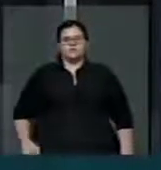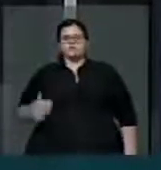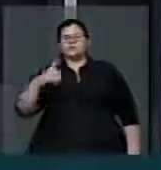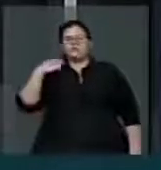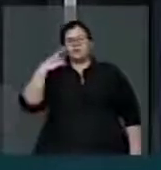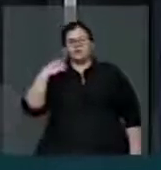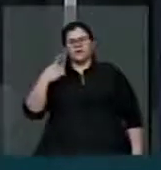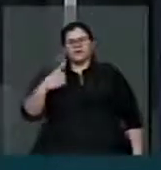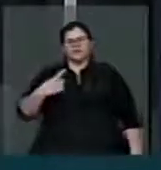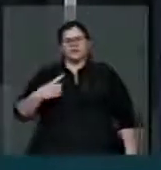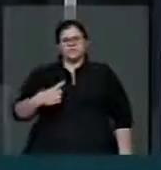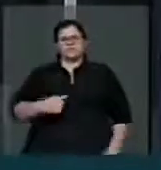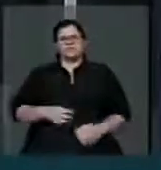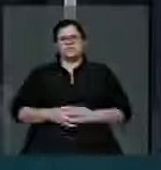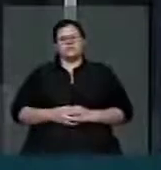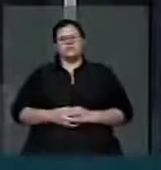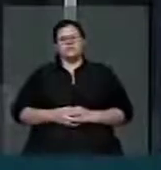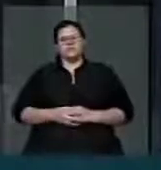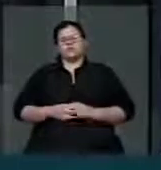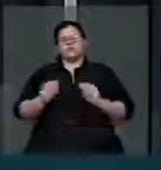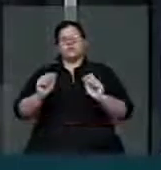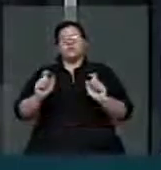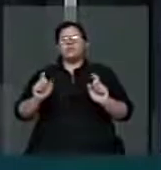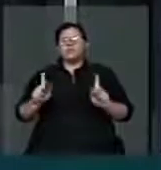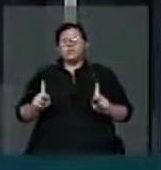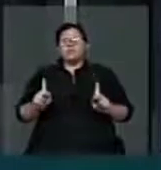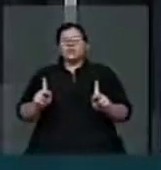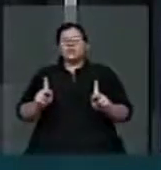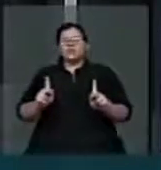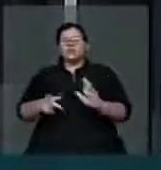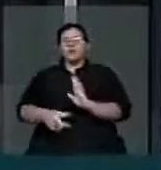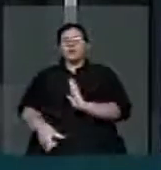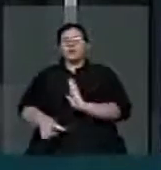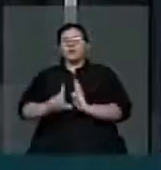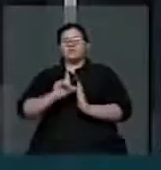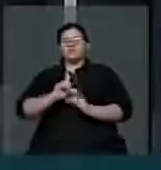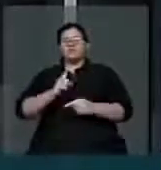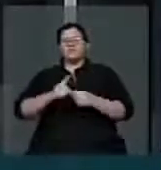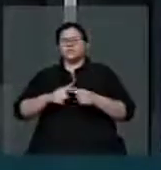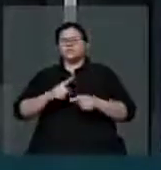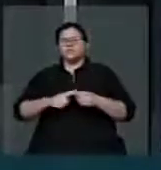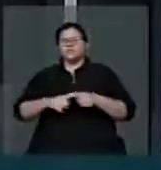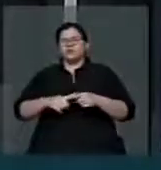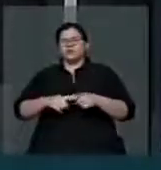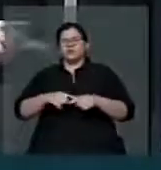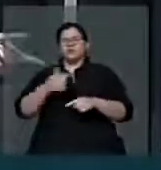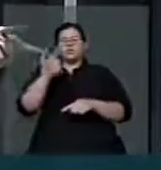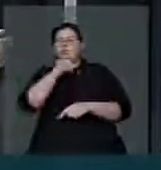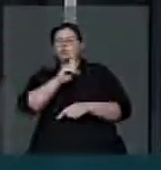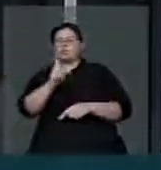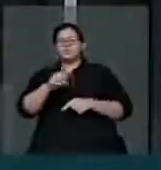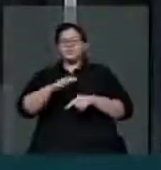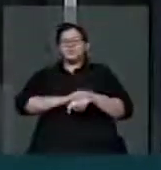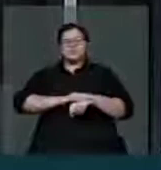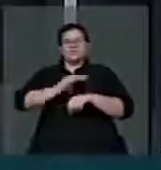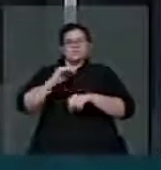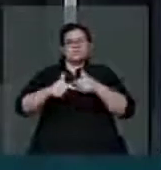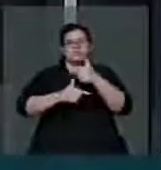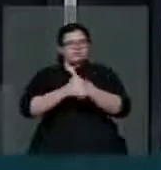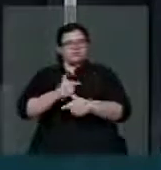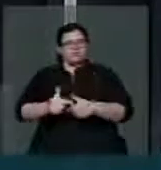tinha aposentado por invalidez em maio desse ano da Defensoria Pública da União, na